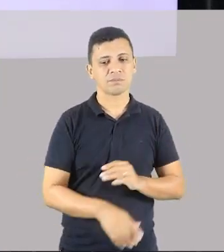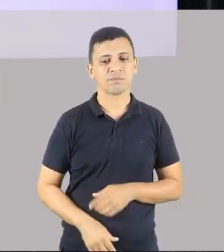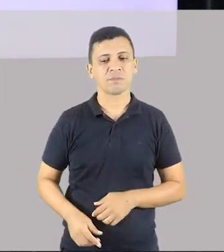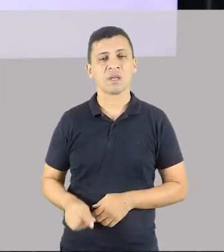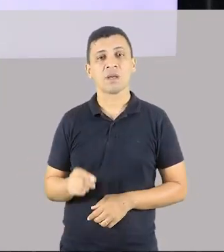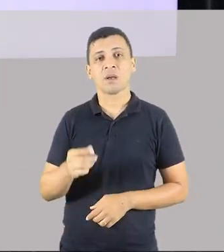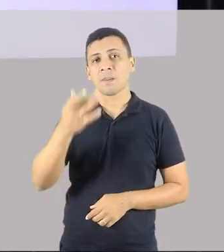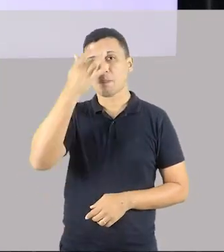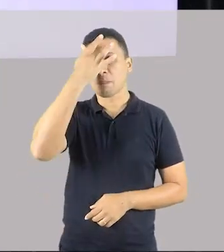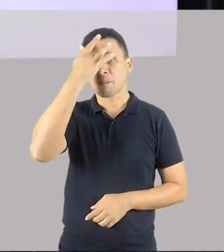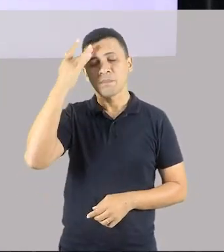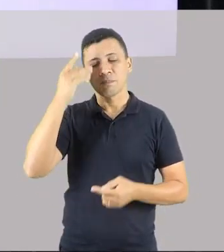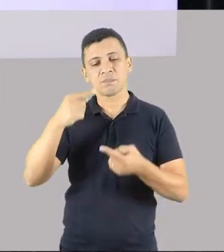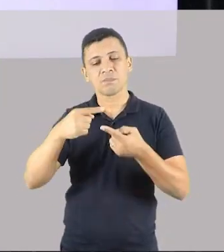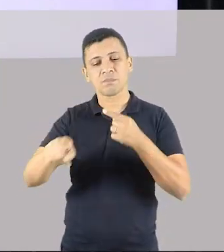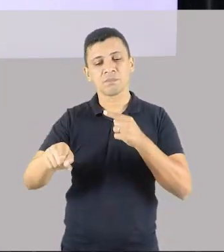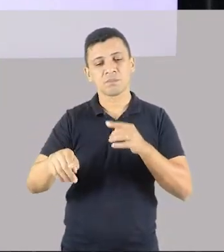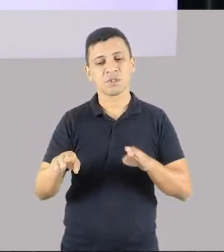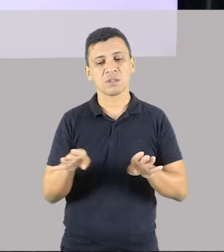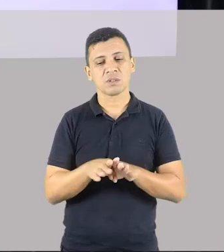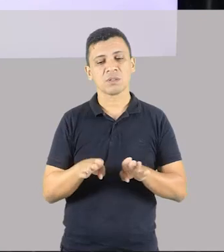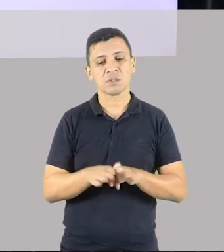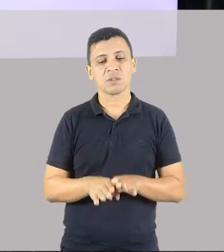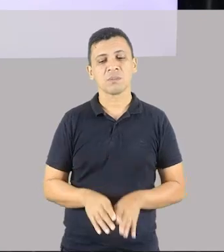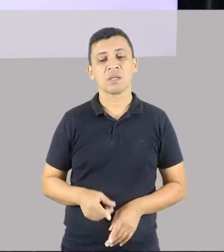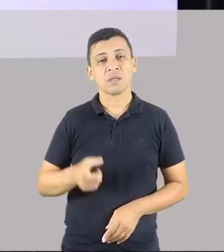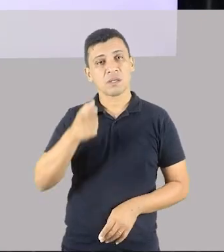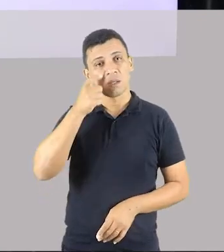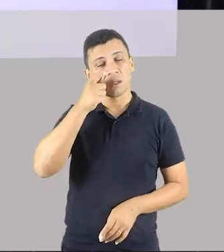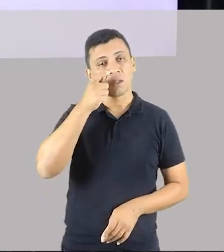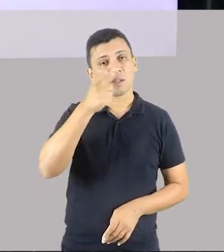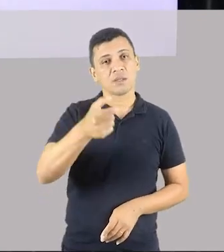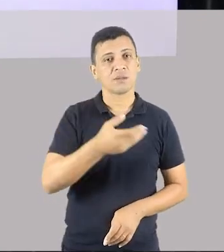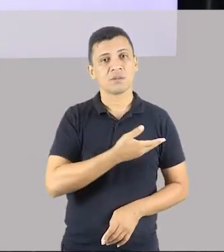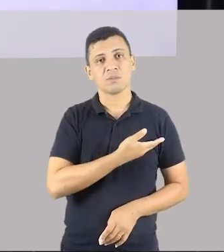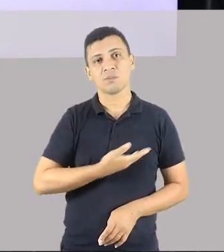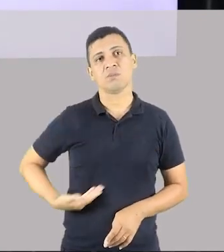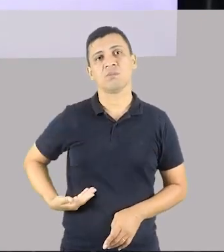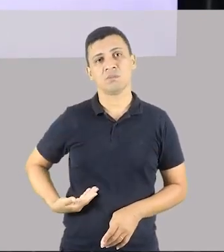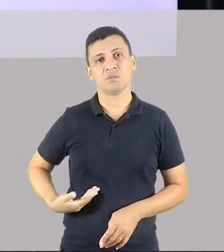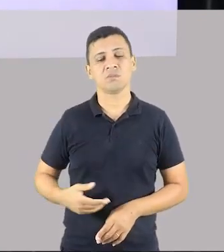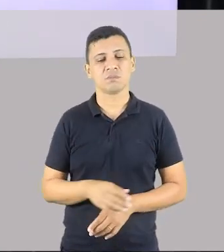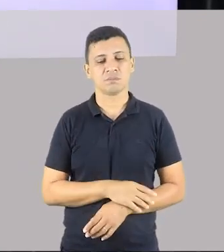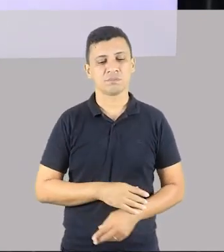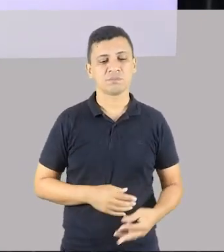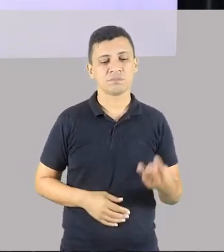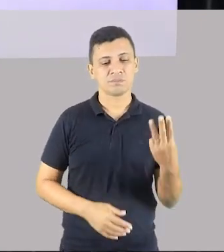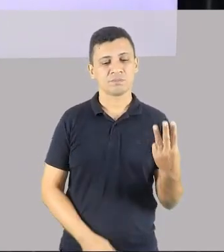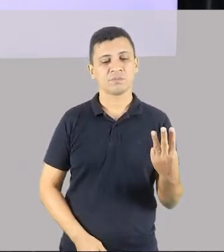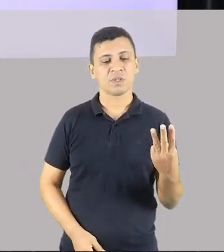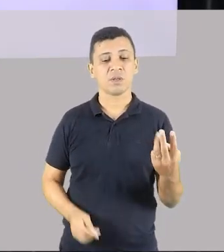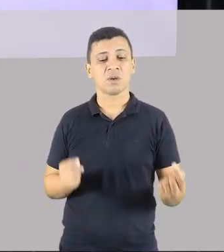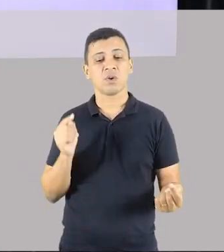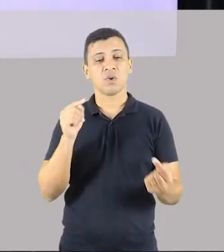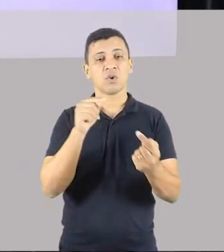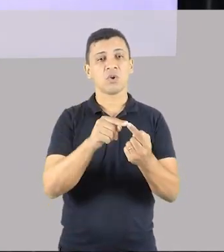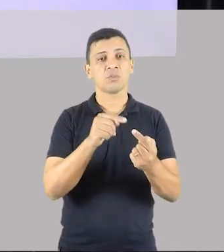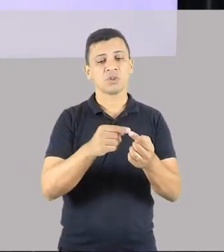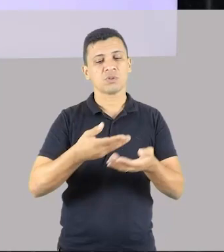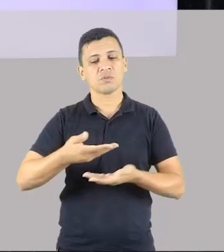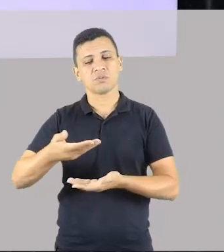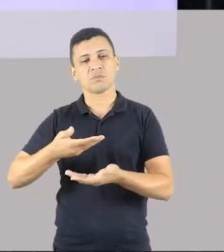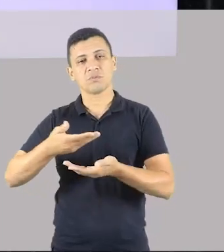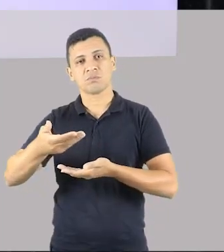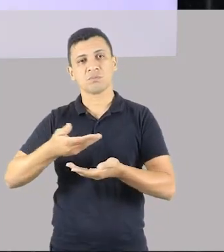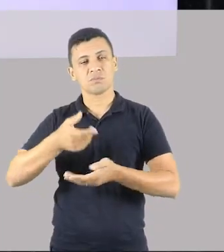princípio da impessoalidade e da indisponibilidade do interesse público. Inciso terceiro, objetividade no